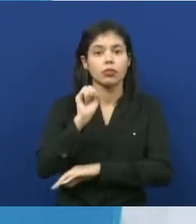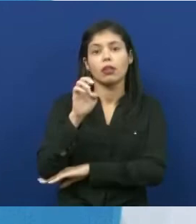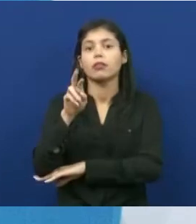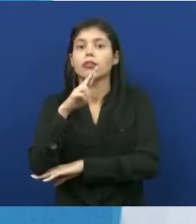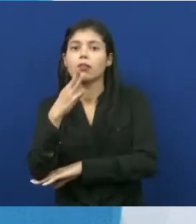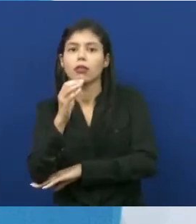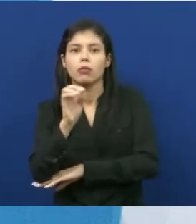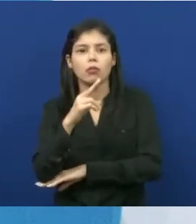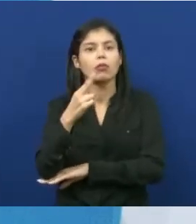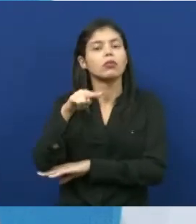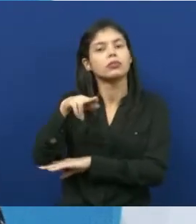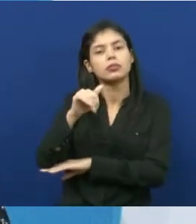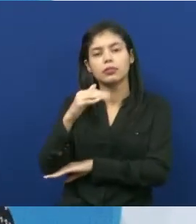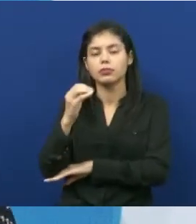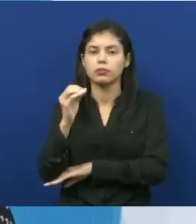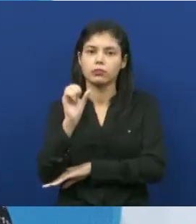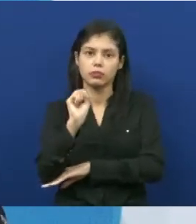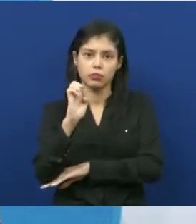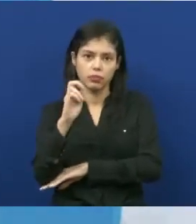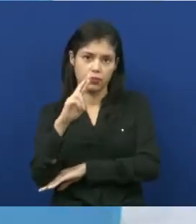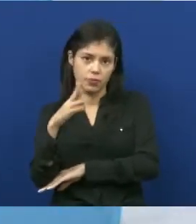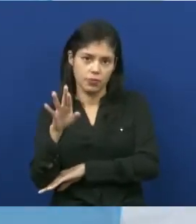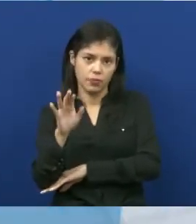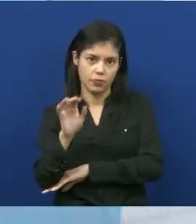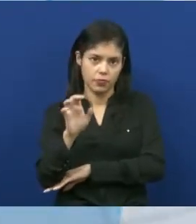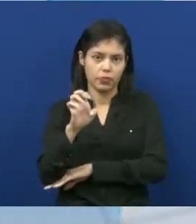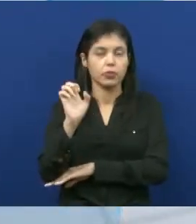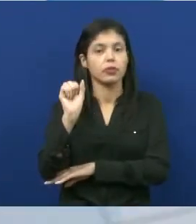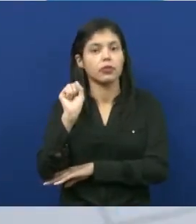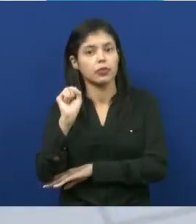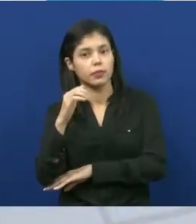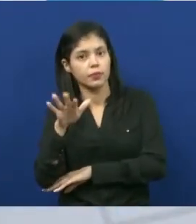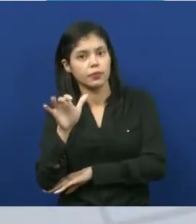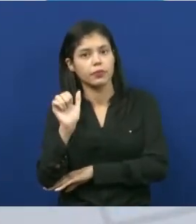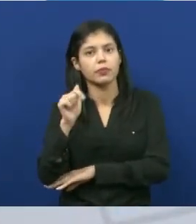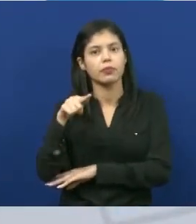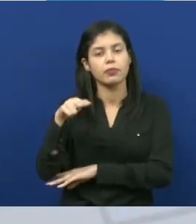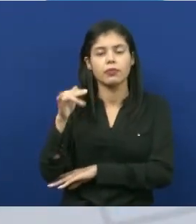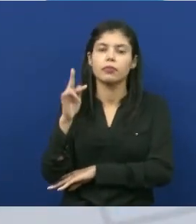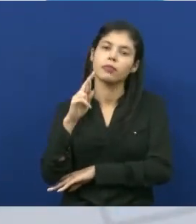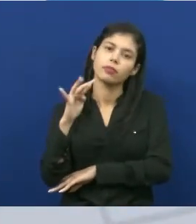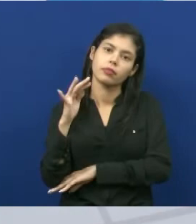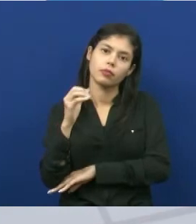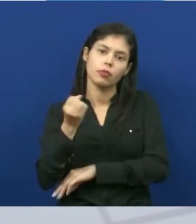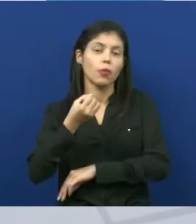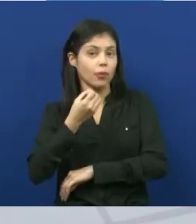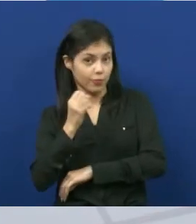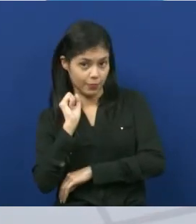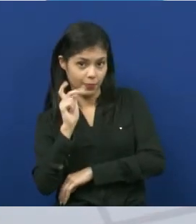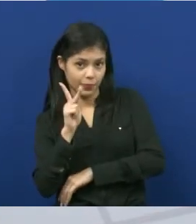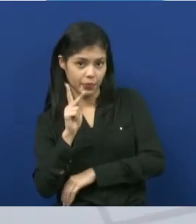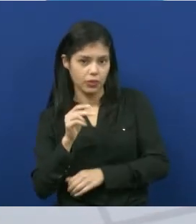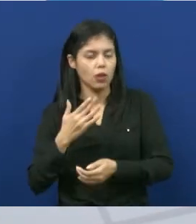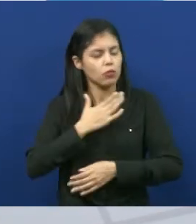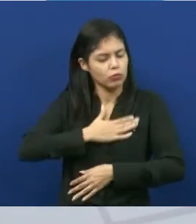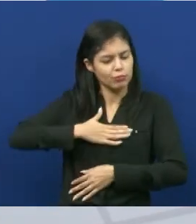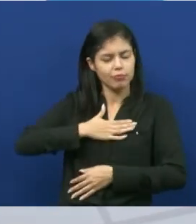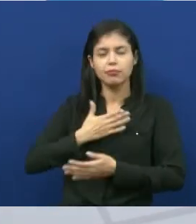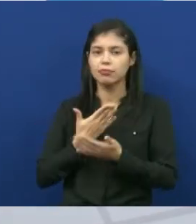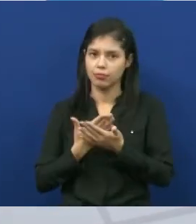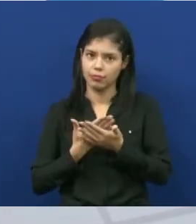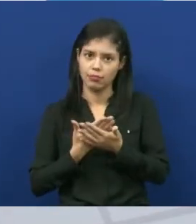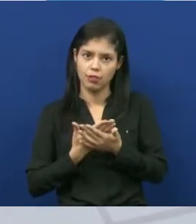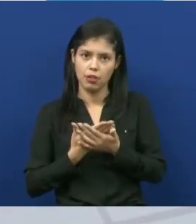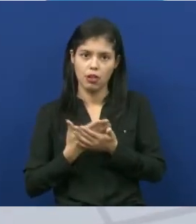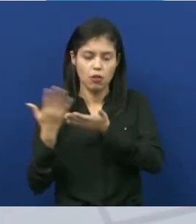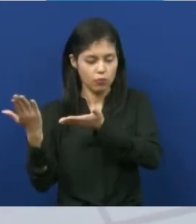não ser, eis a questão. Ok, eu espero que você tenha aproveitado e gostado dessa aula e